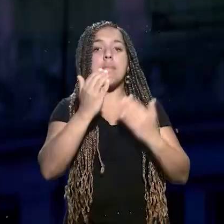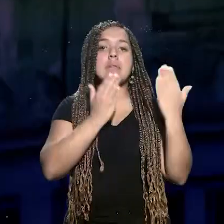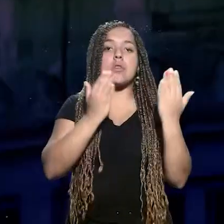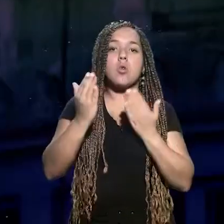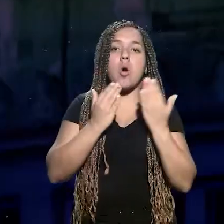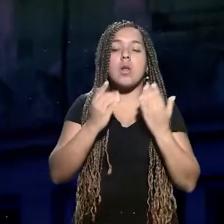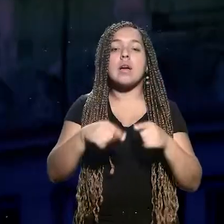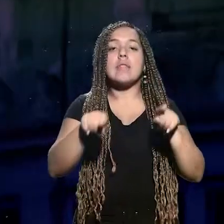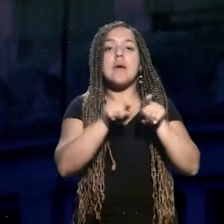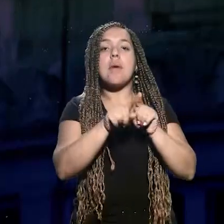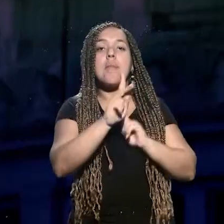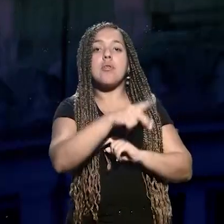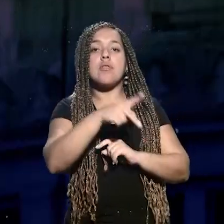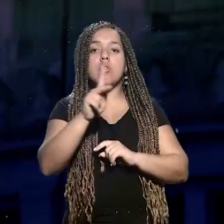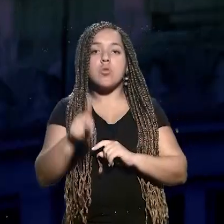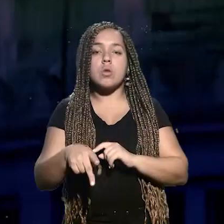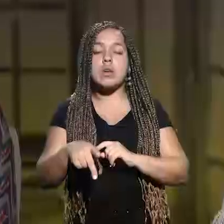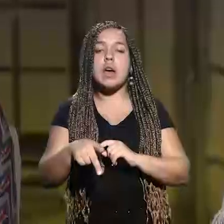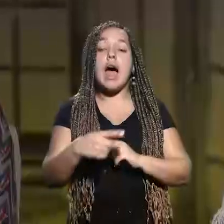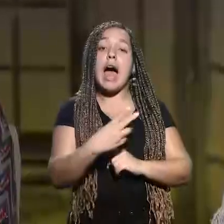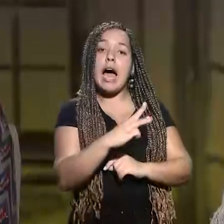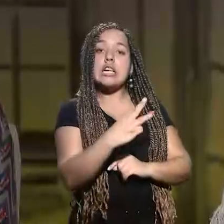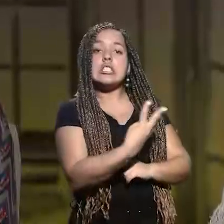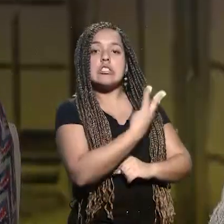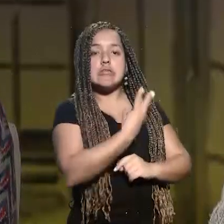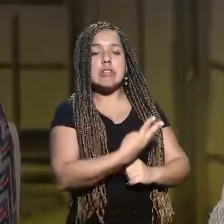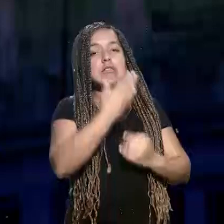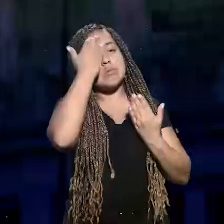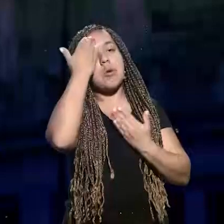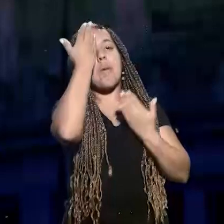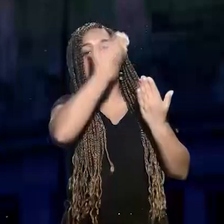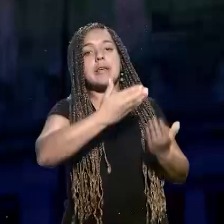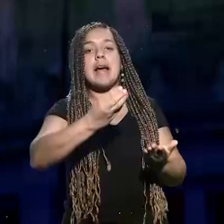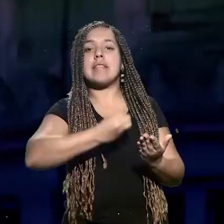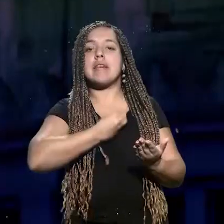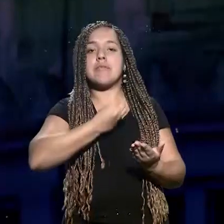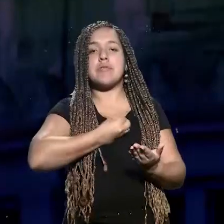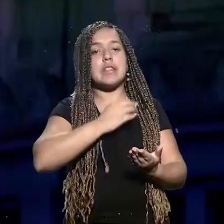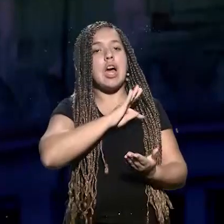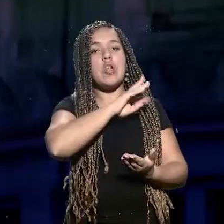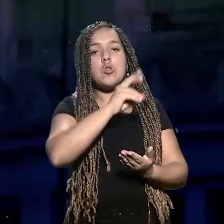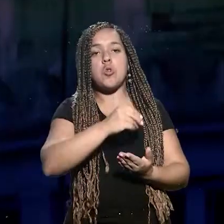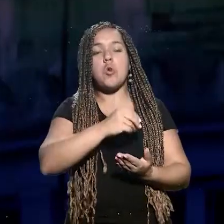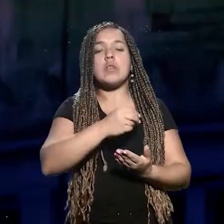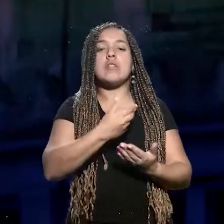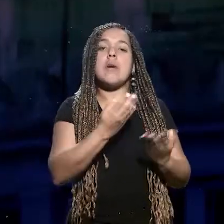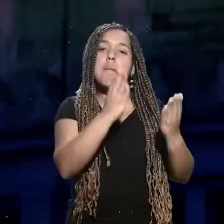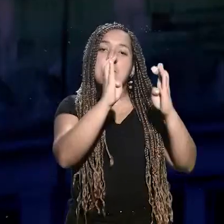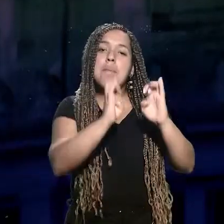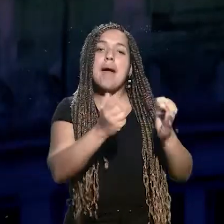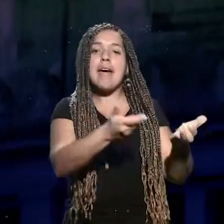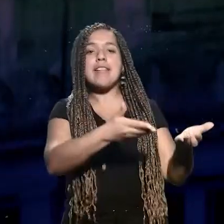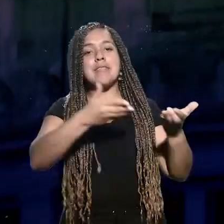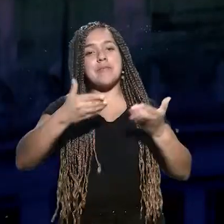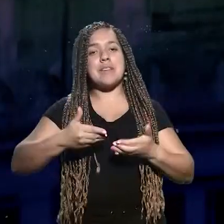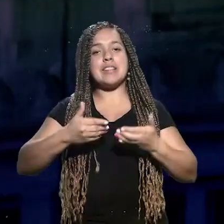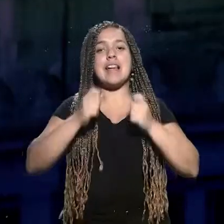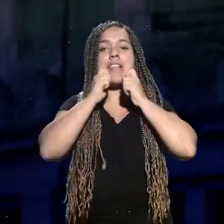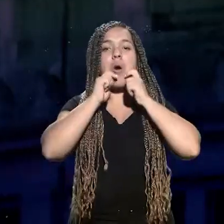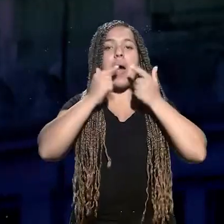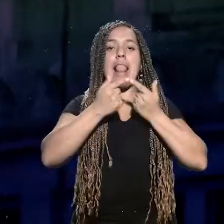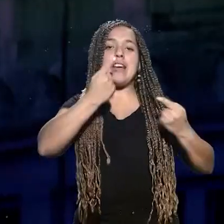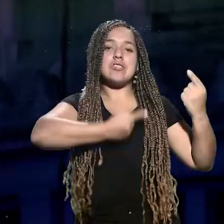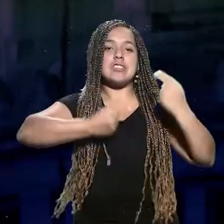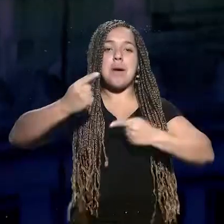Também conosco a professora Janete Santos Ribeiro. Obrigada pela presença de todas, bem-vindas ao Alerj Debate.